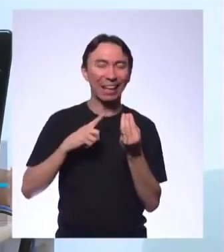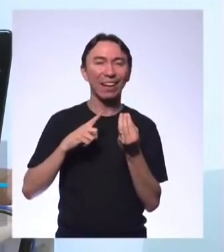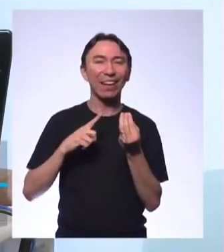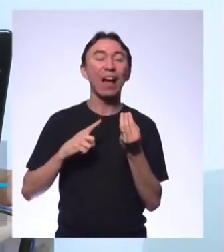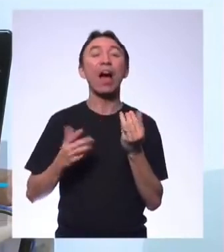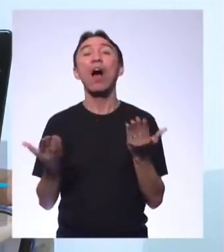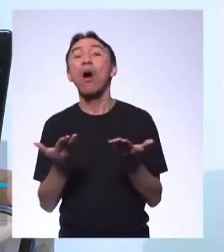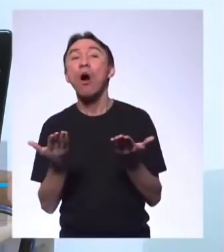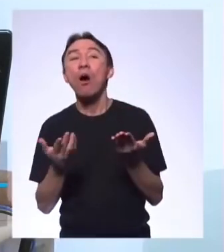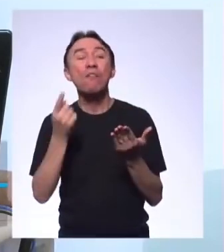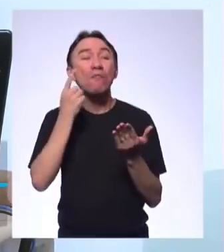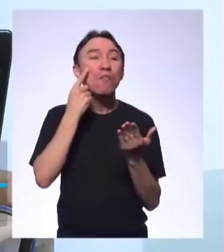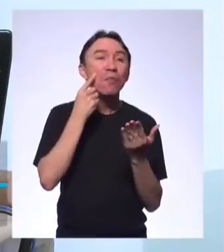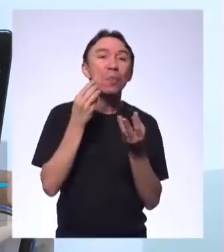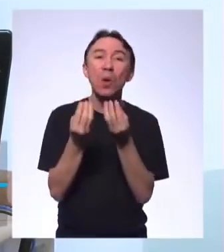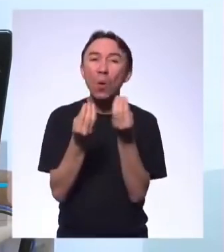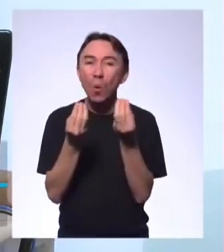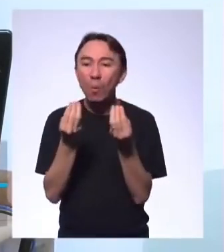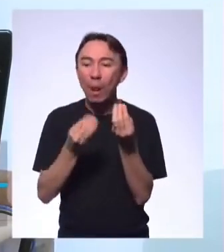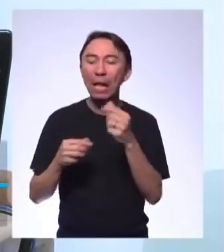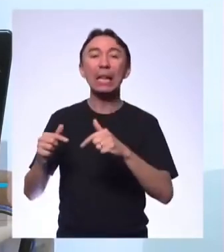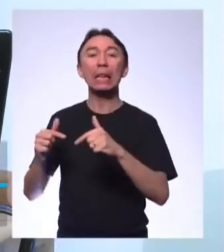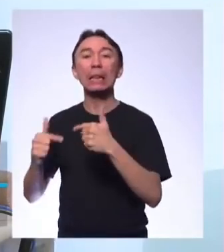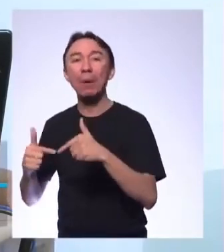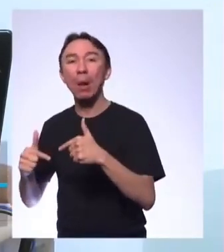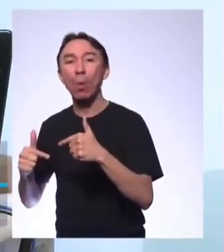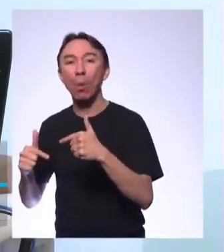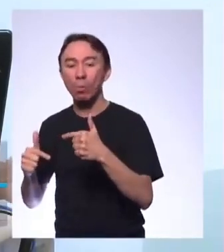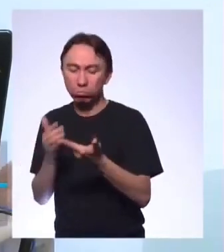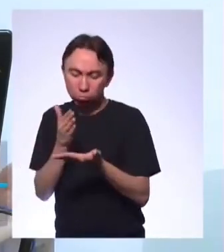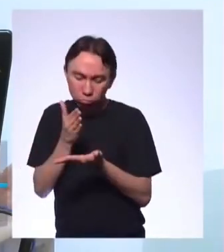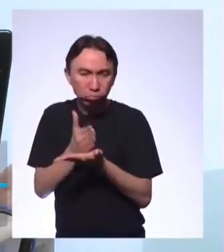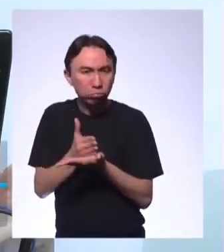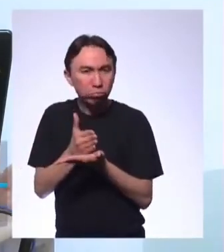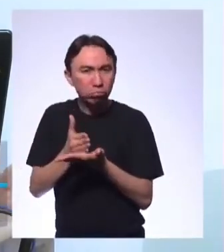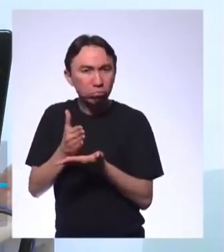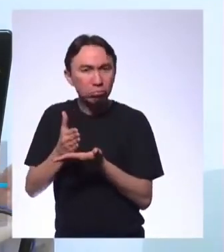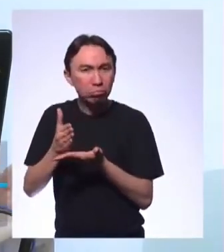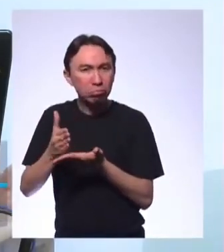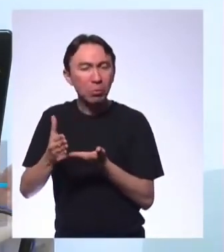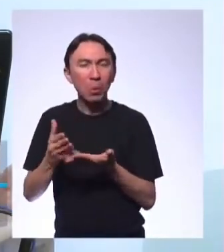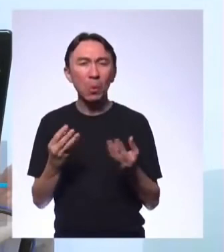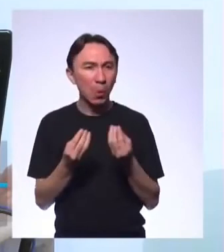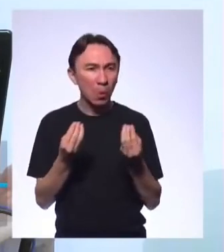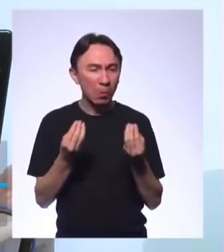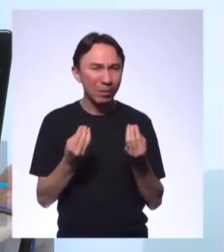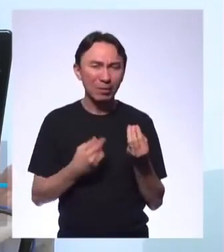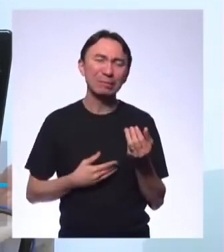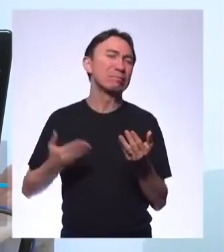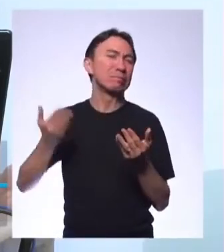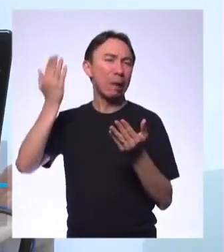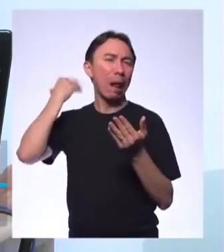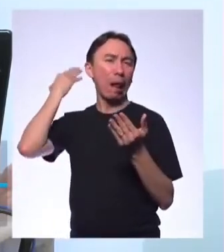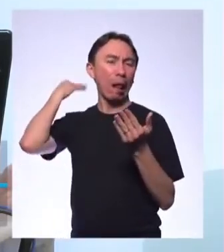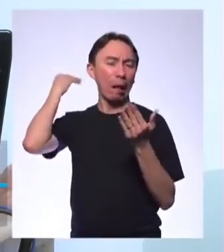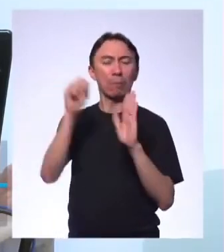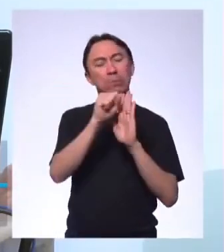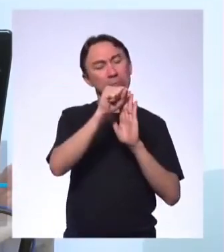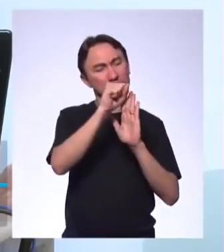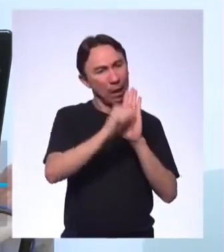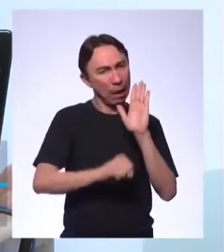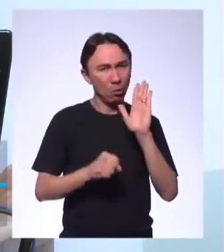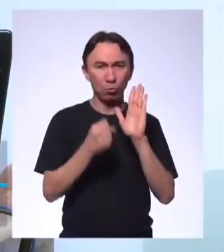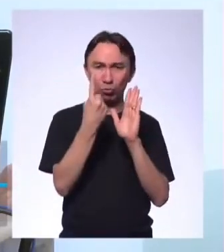da questão da divisão do trabalho, né? Então, ocorreu ao longo dos séculos, aí até o século XVIII,